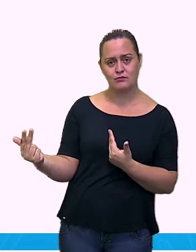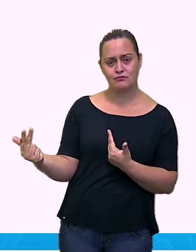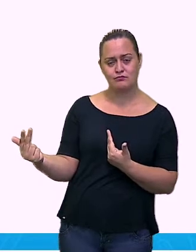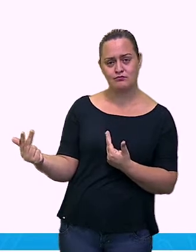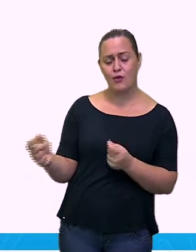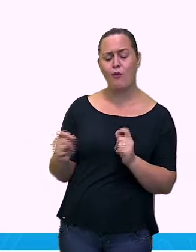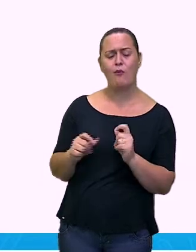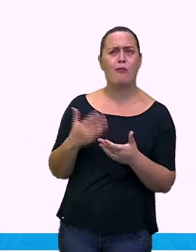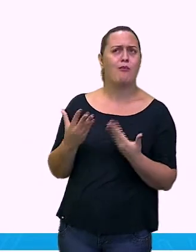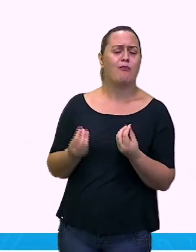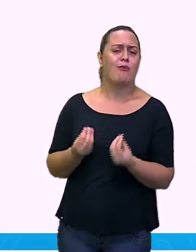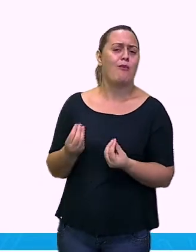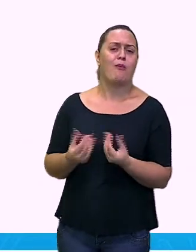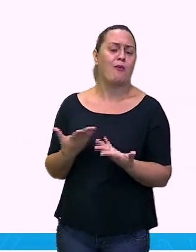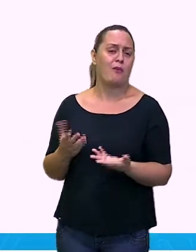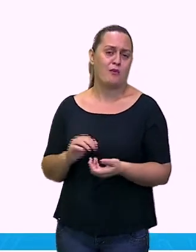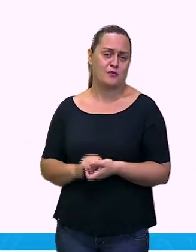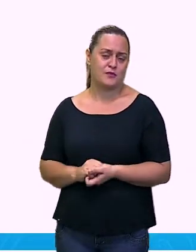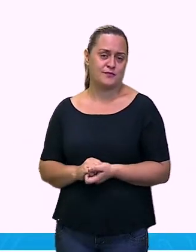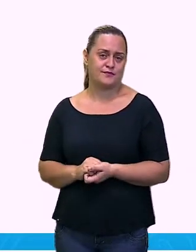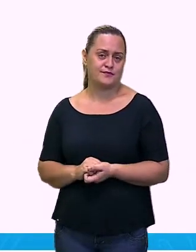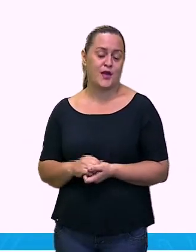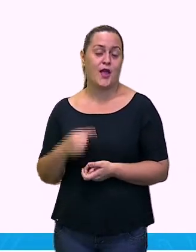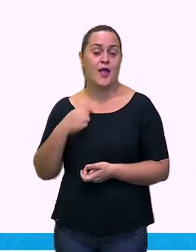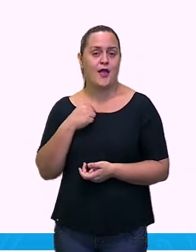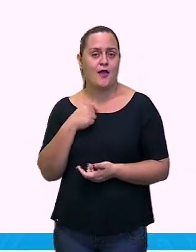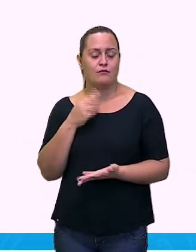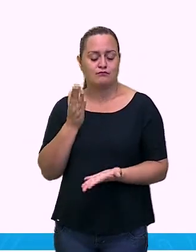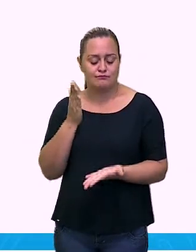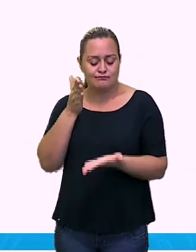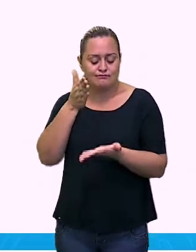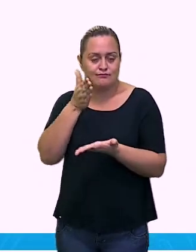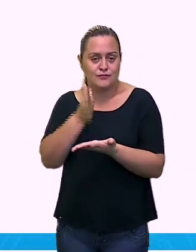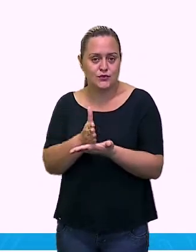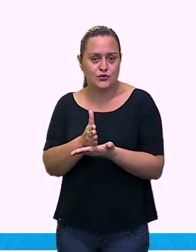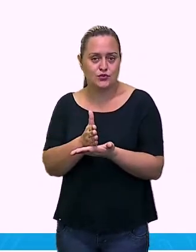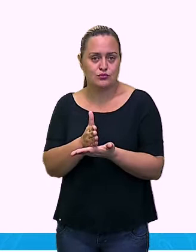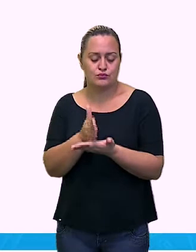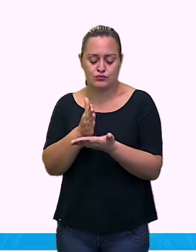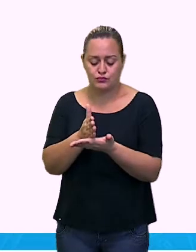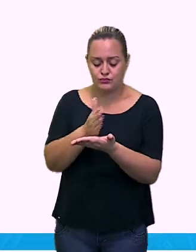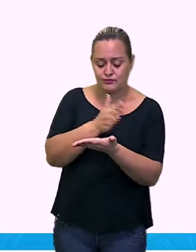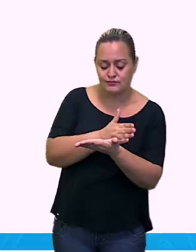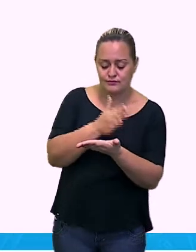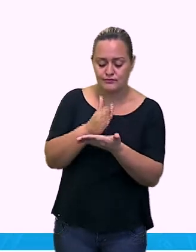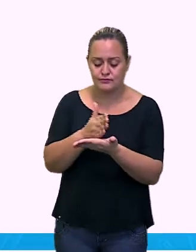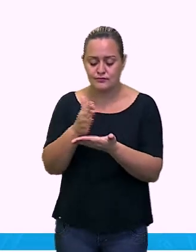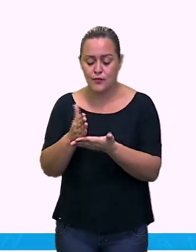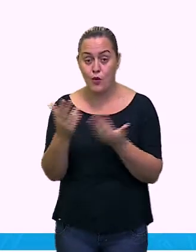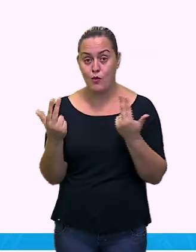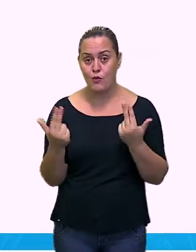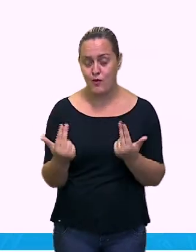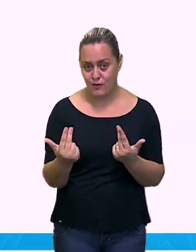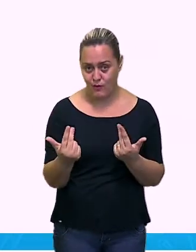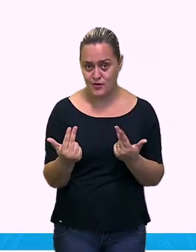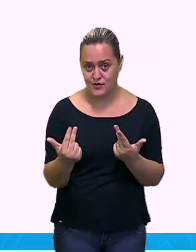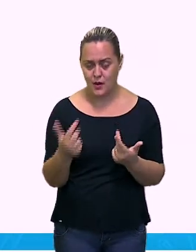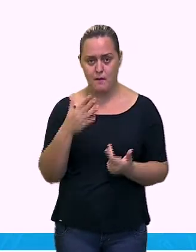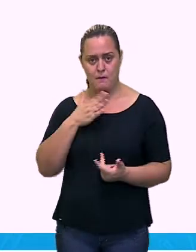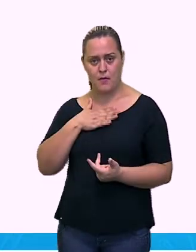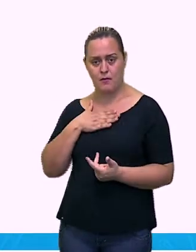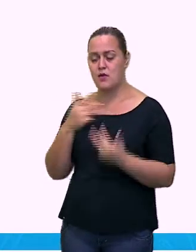repartir esse chocolate em duas quantidades de pedaços iguais